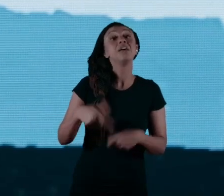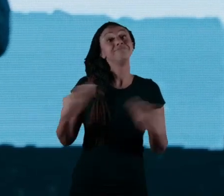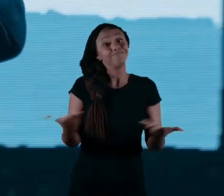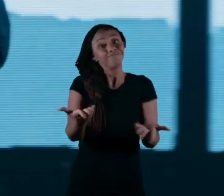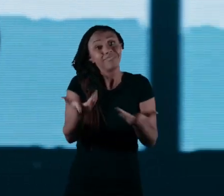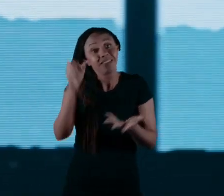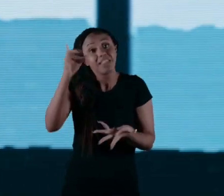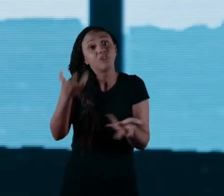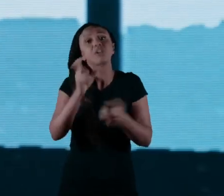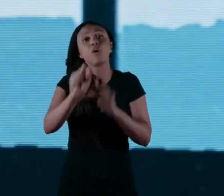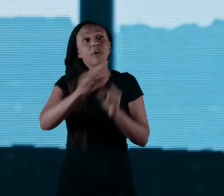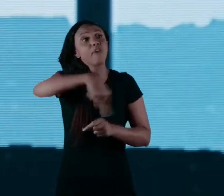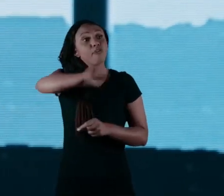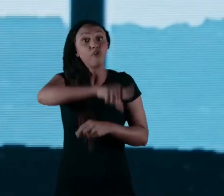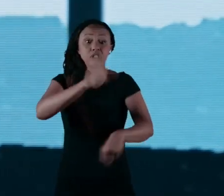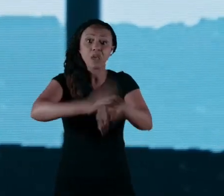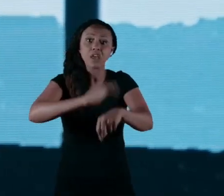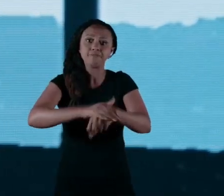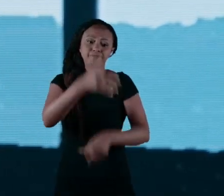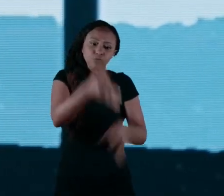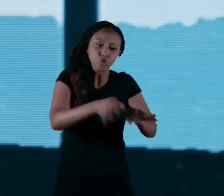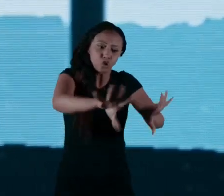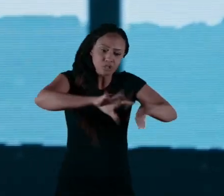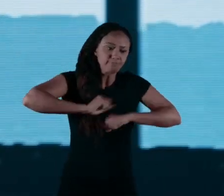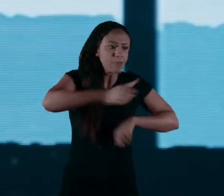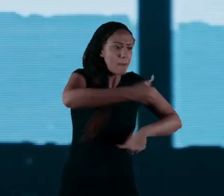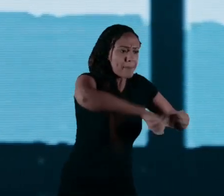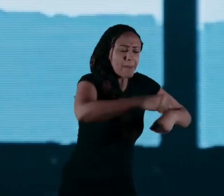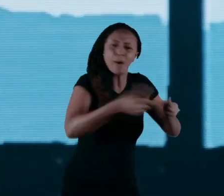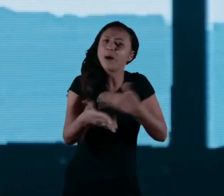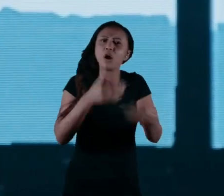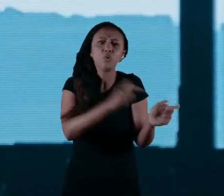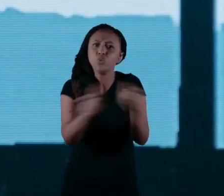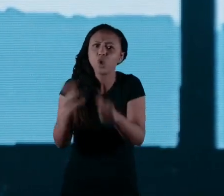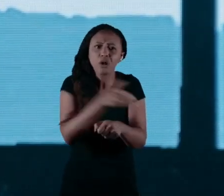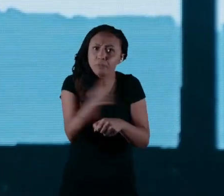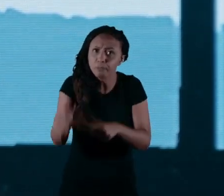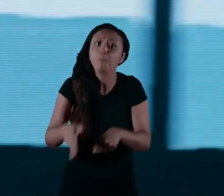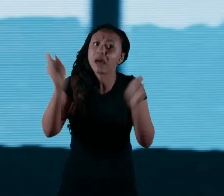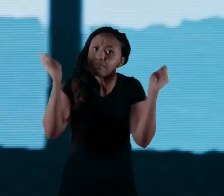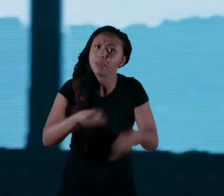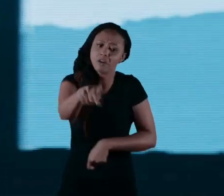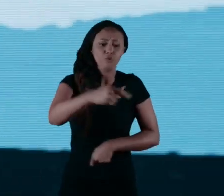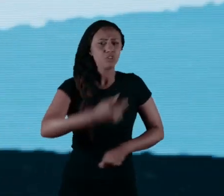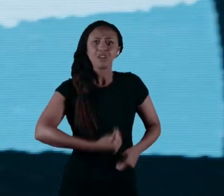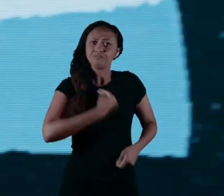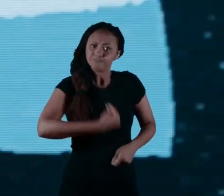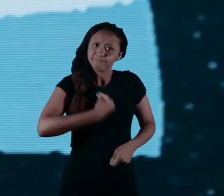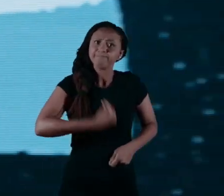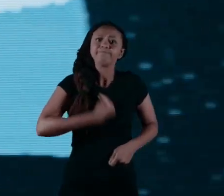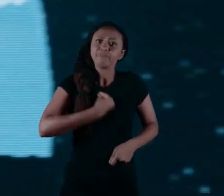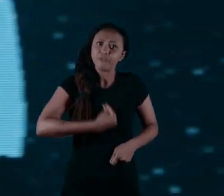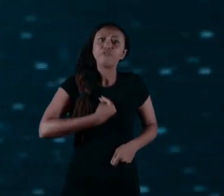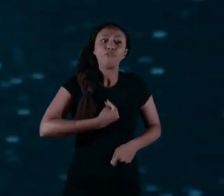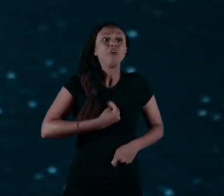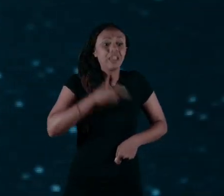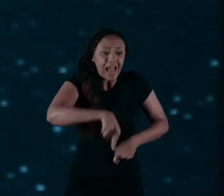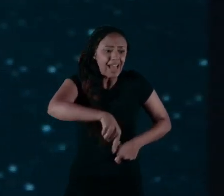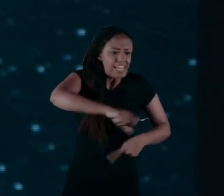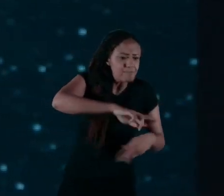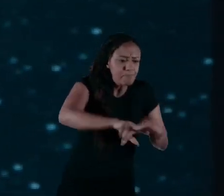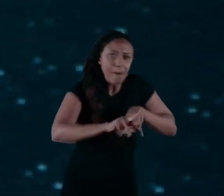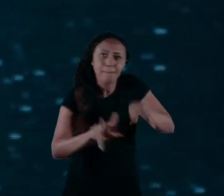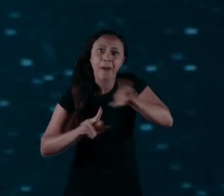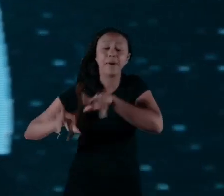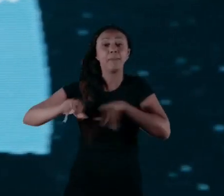transformação, a começar na tua casa, na tua empresa, onde você estiver. Que a tua vida seja a luz do mundo e sal da terra.